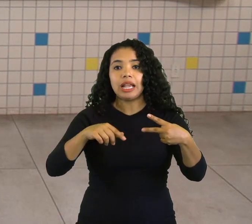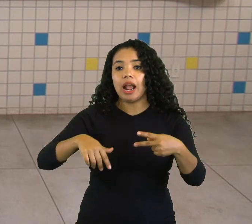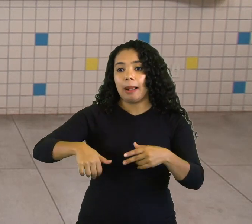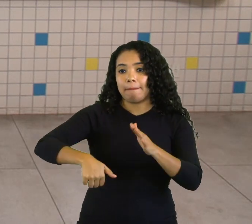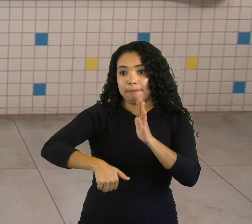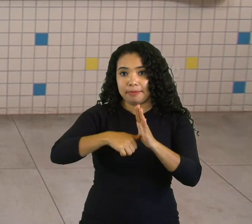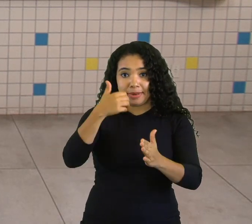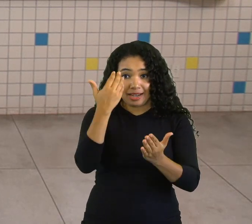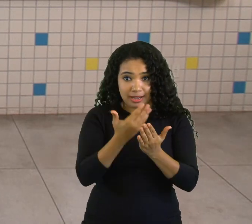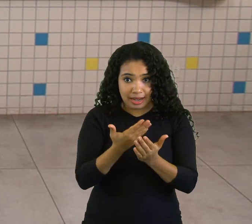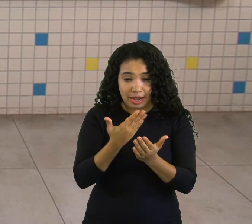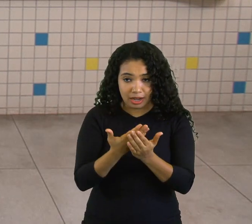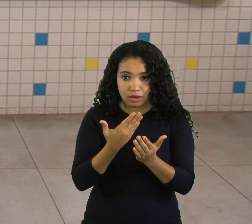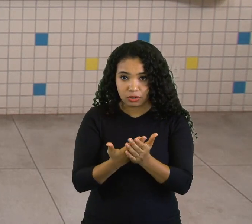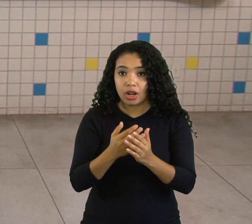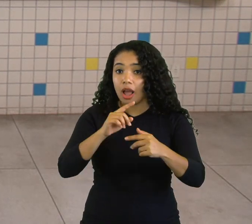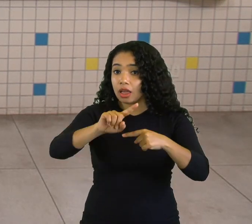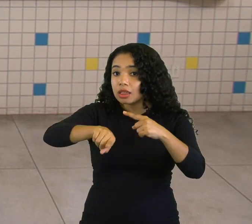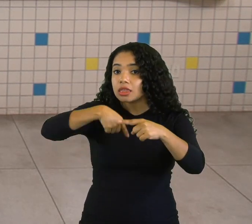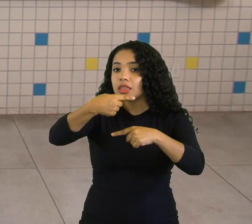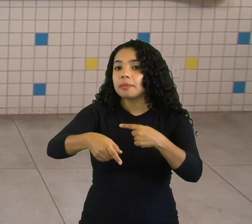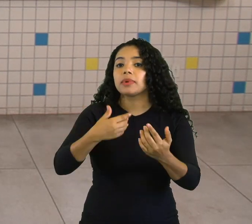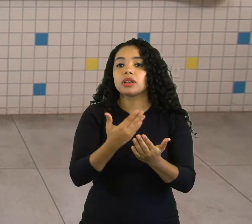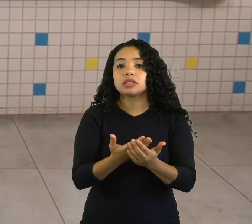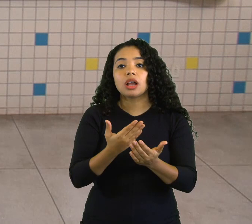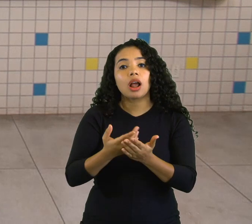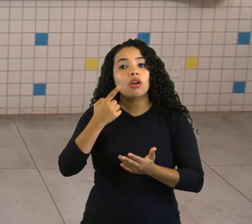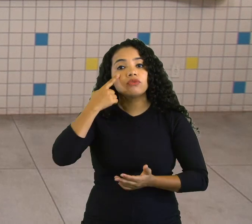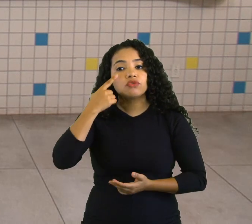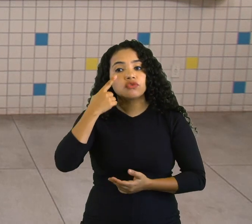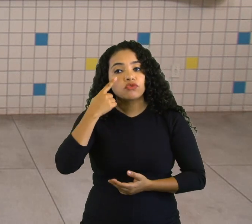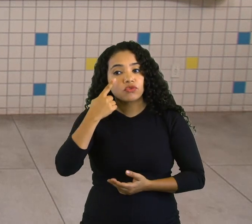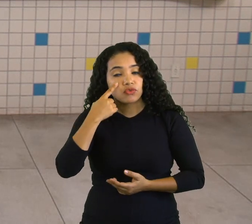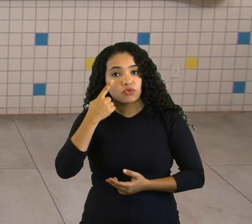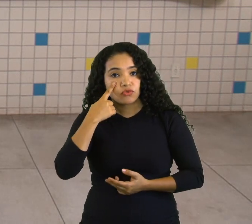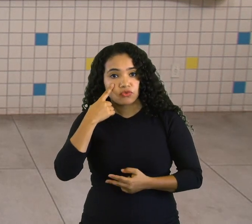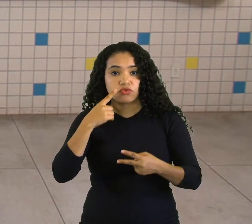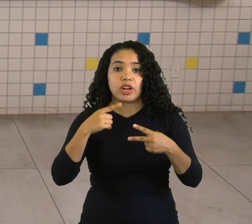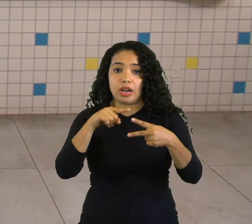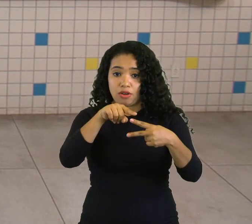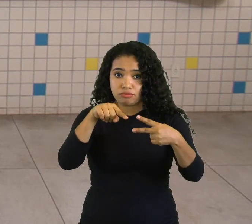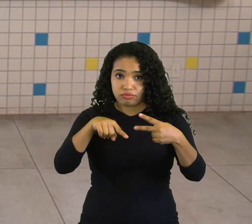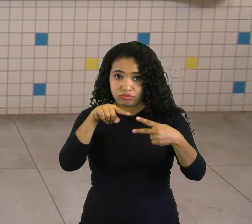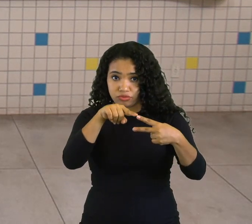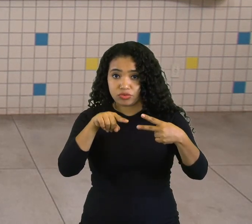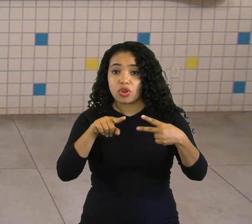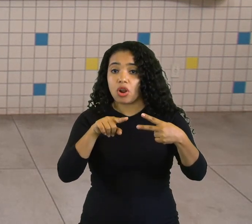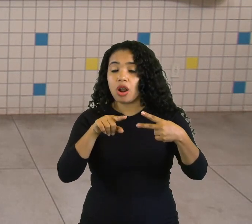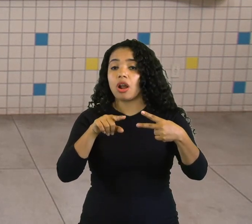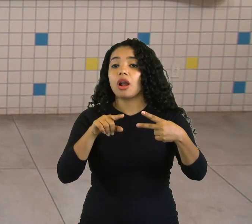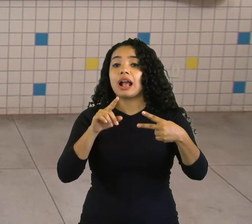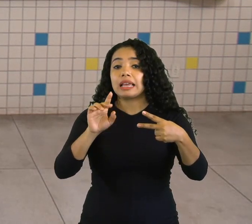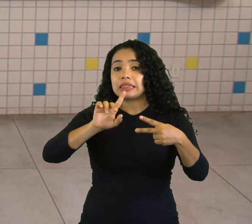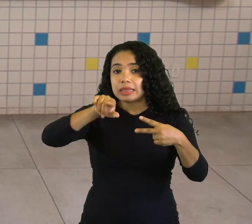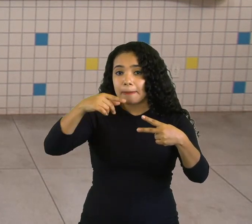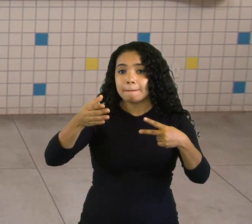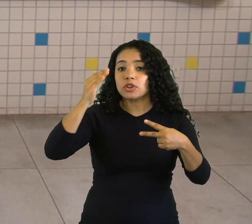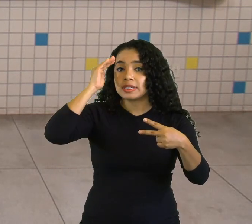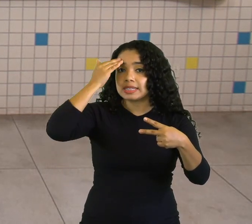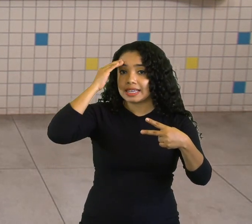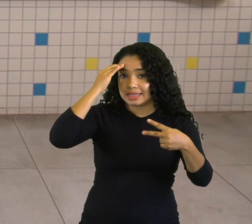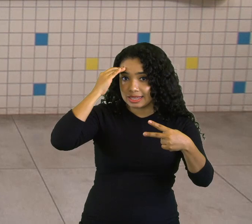will, ok? Na próxima aula, a gente vê o going to e depois a gente vai entendendo mais a questão